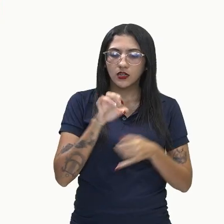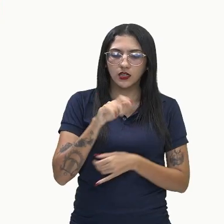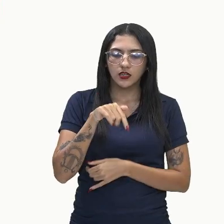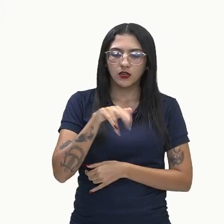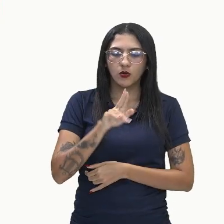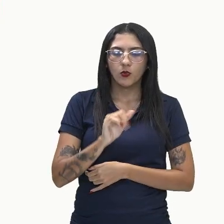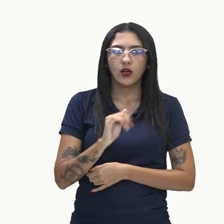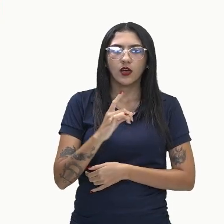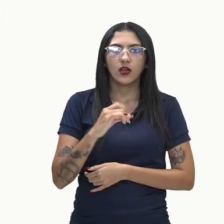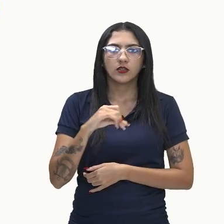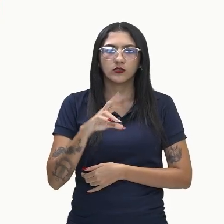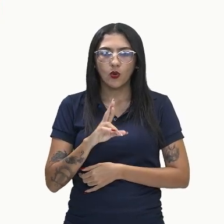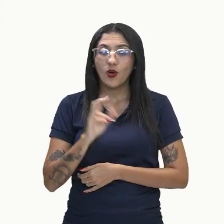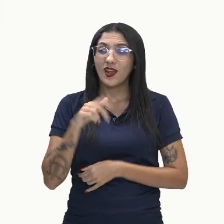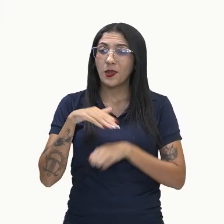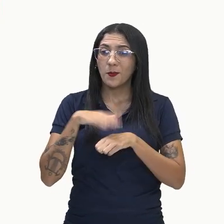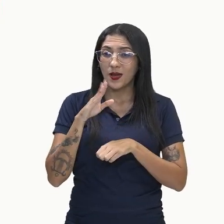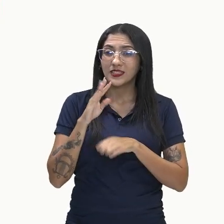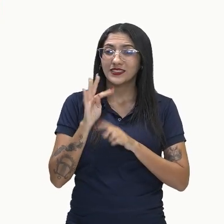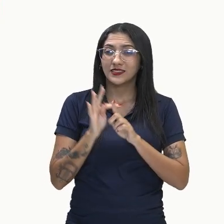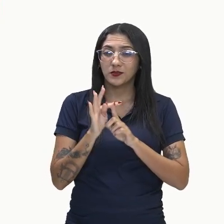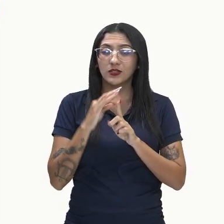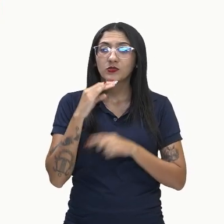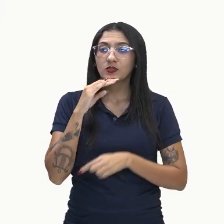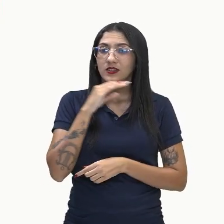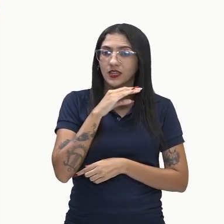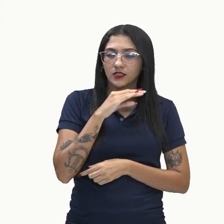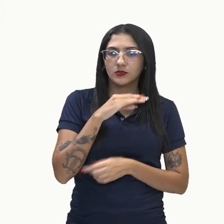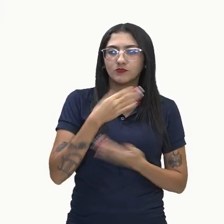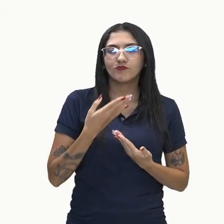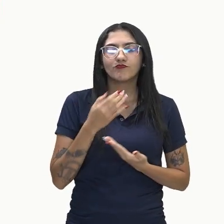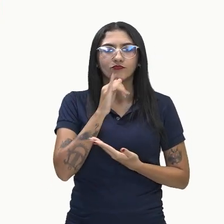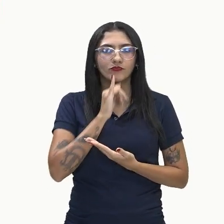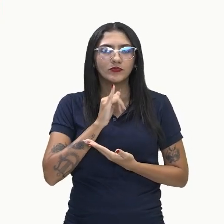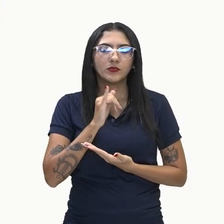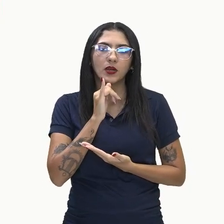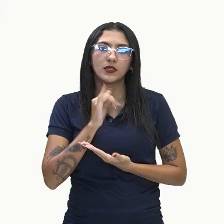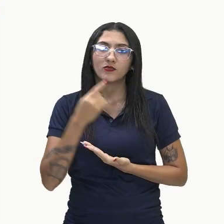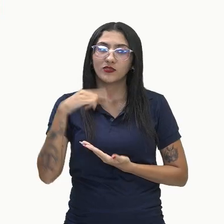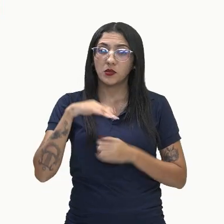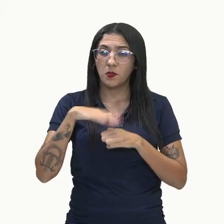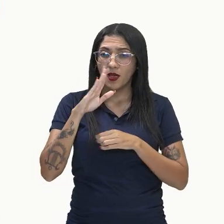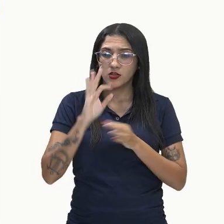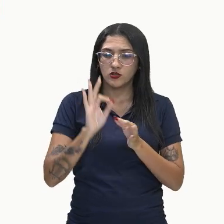vai se distanciando da linha do Equador, indo em direção